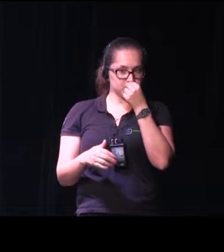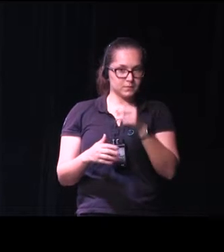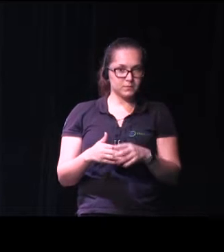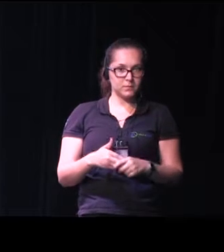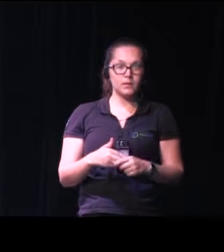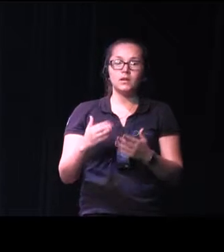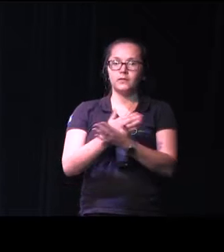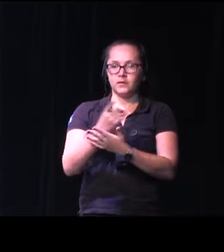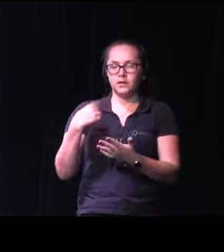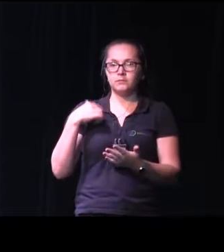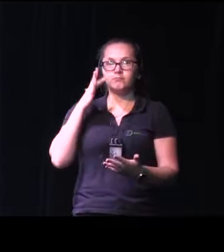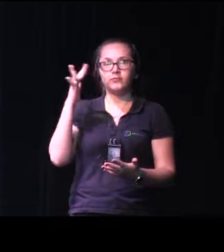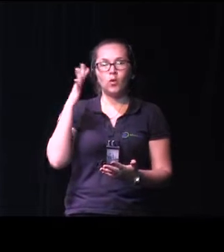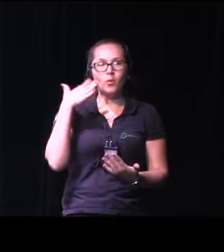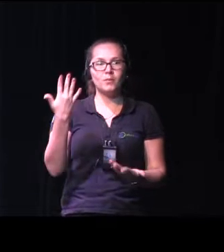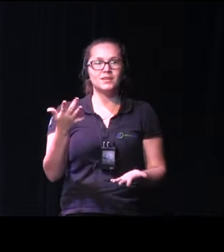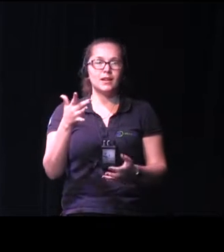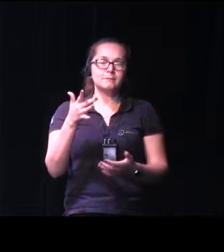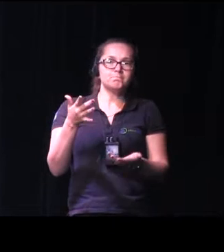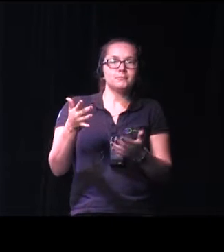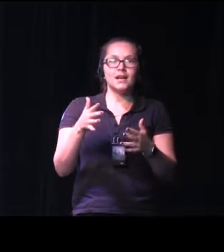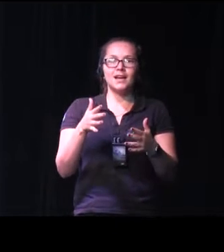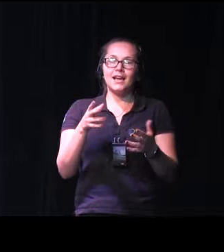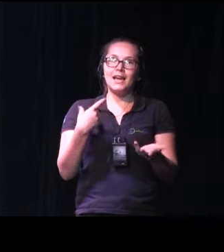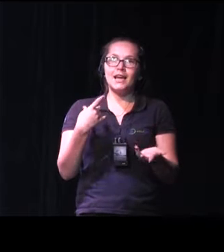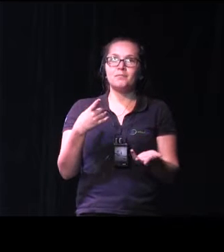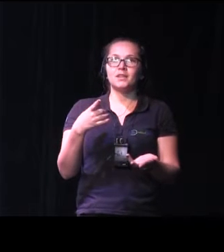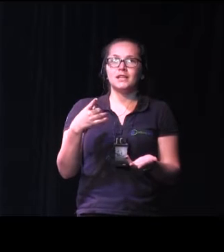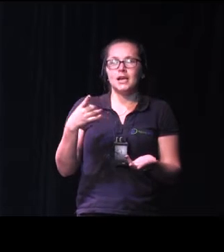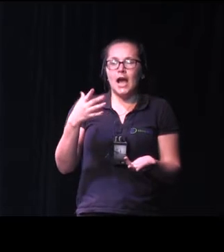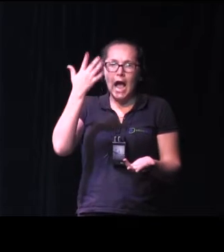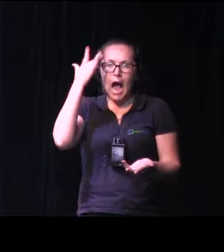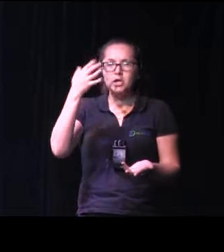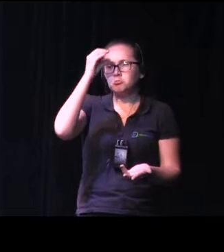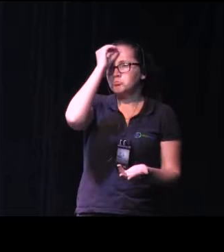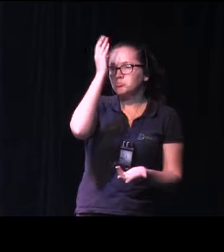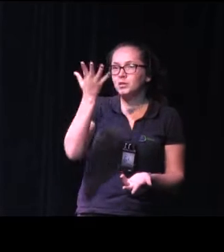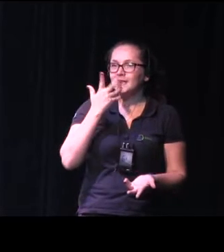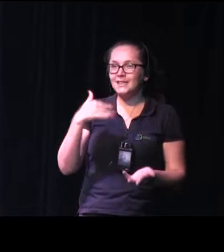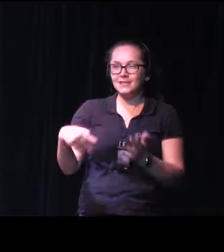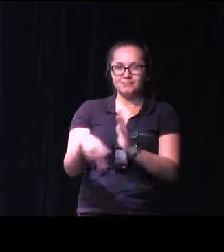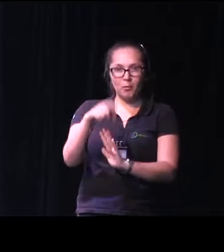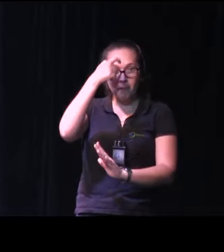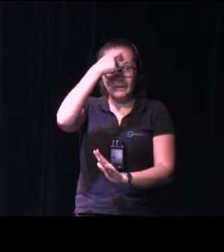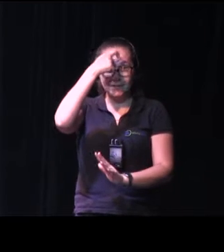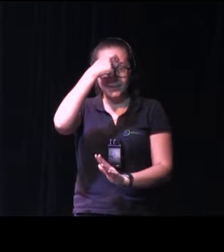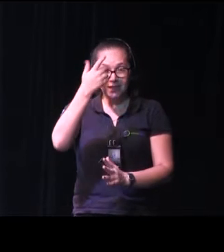os distritos de Medellín. Então, talvez de uma forma